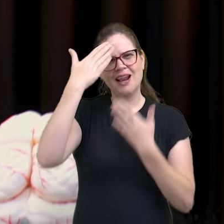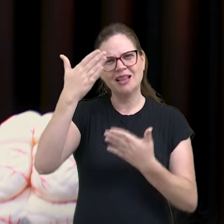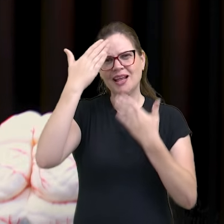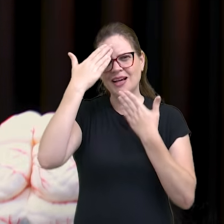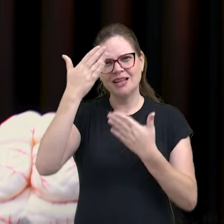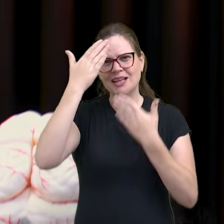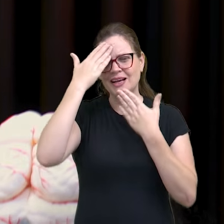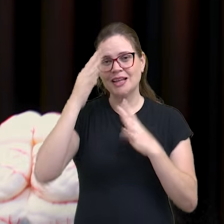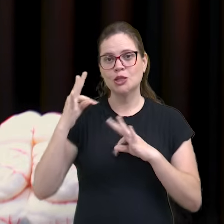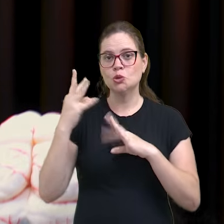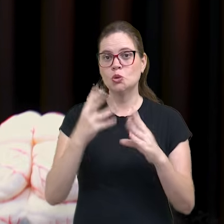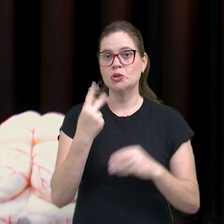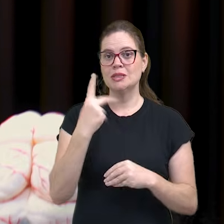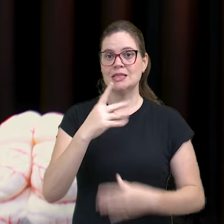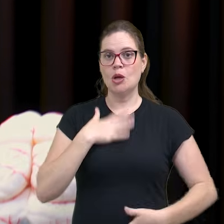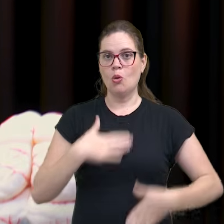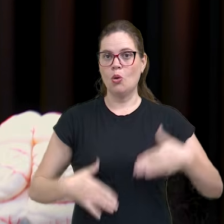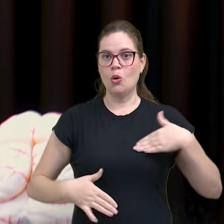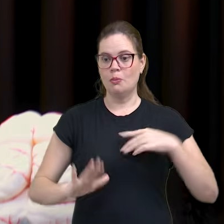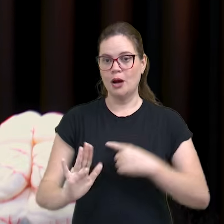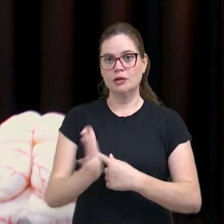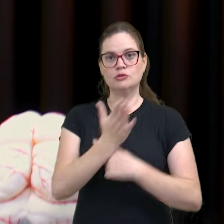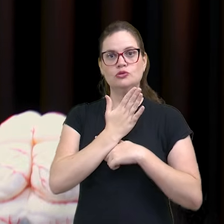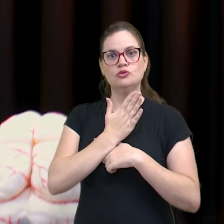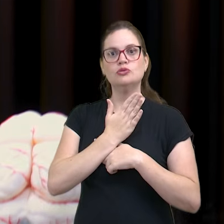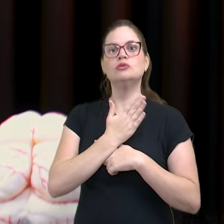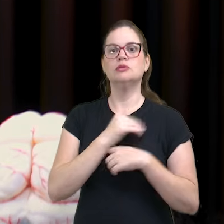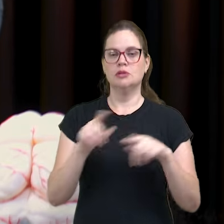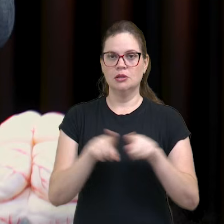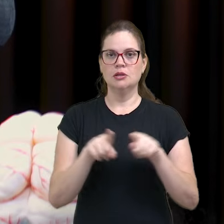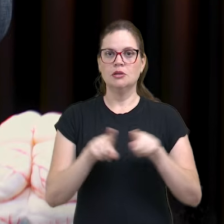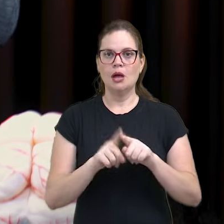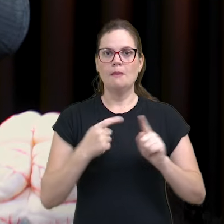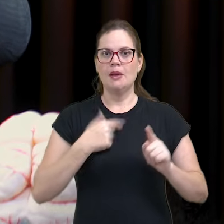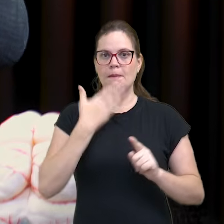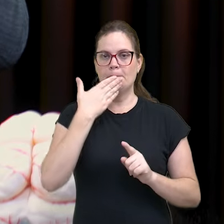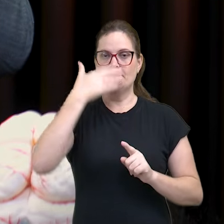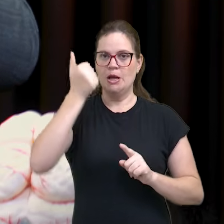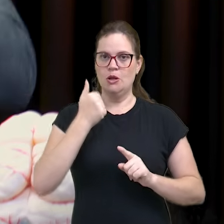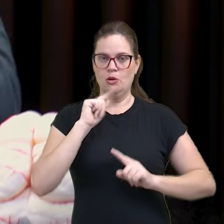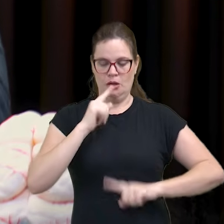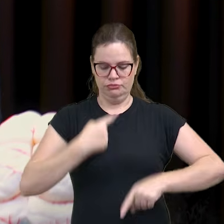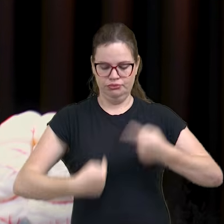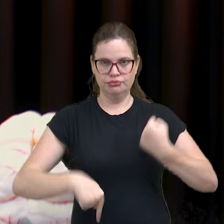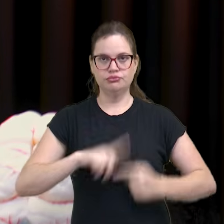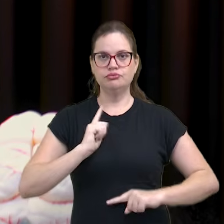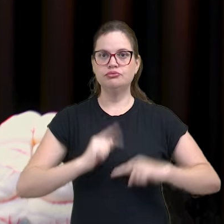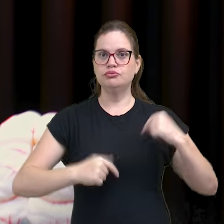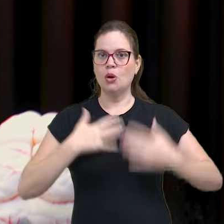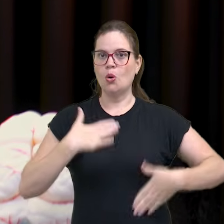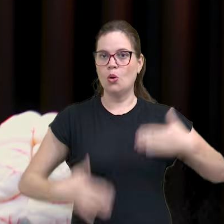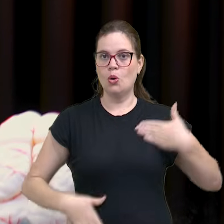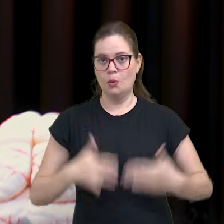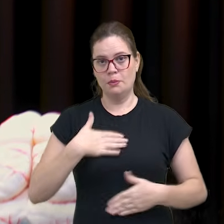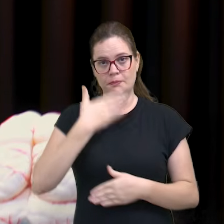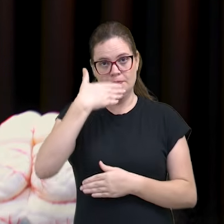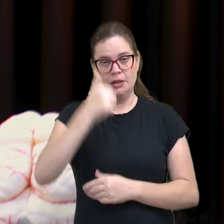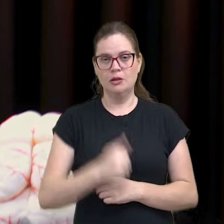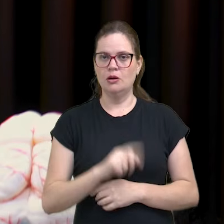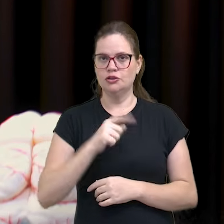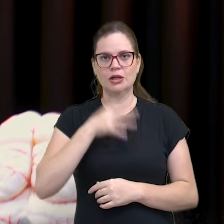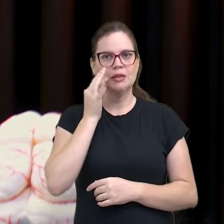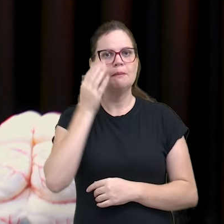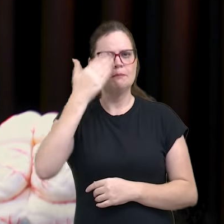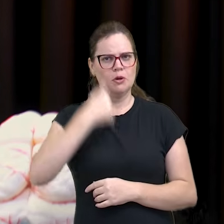procura ter gratidão pelas coisas, ele fisiologicamente ajuda na homeostase do seu organismo. Isso já